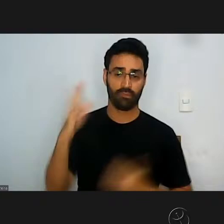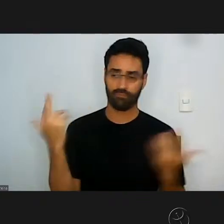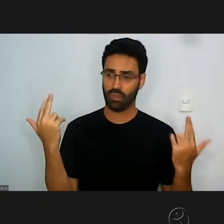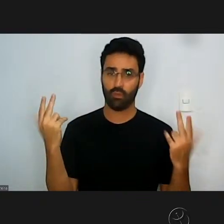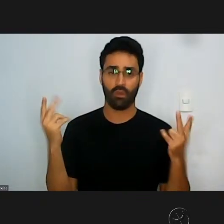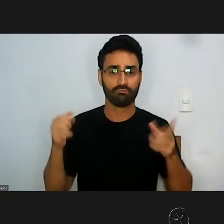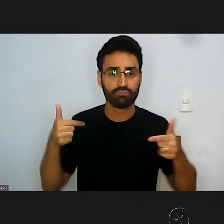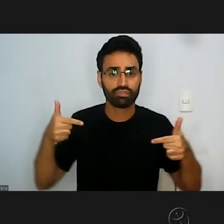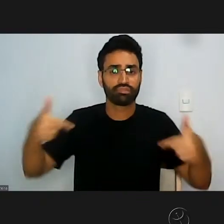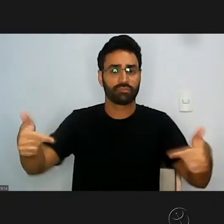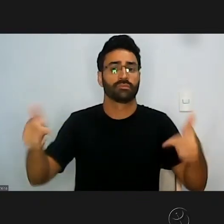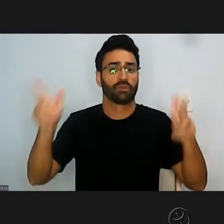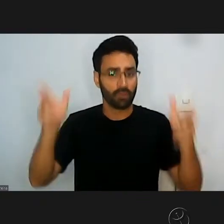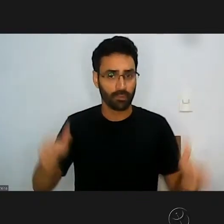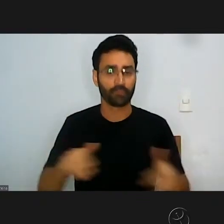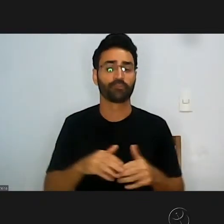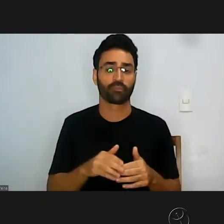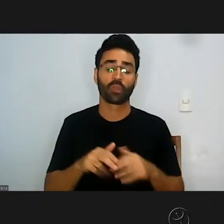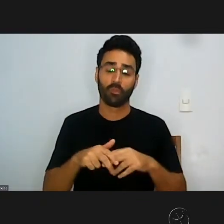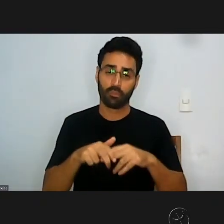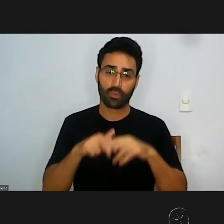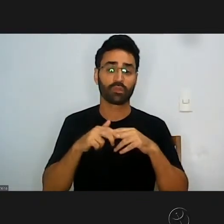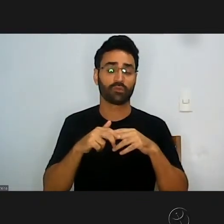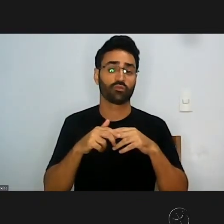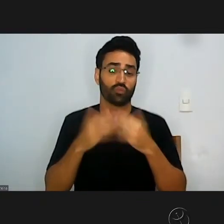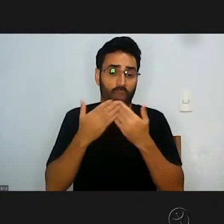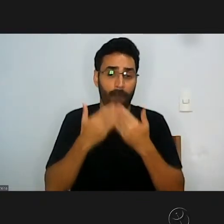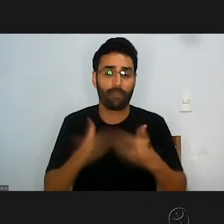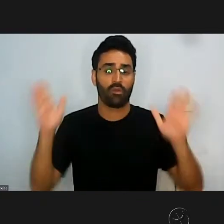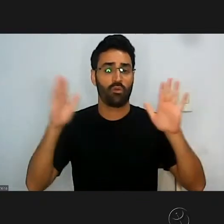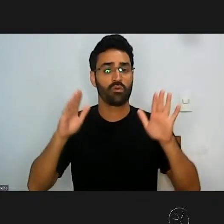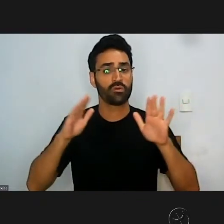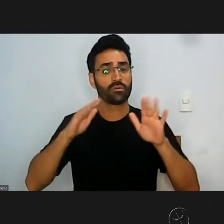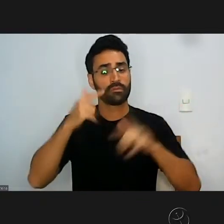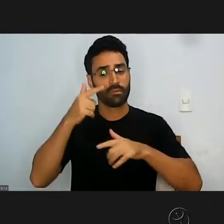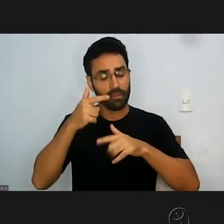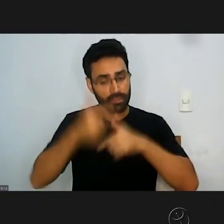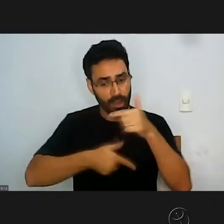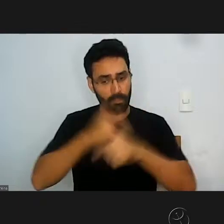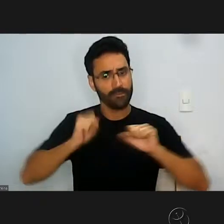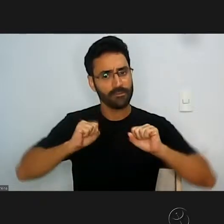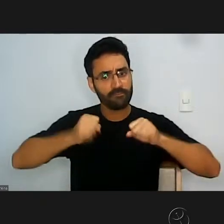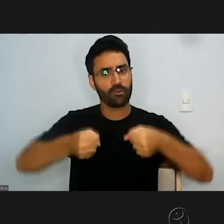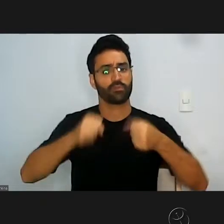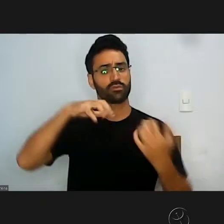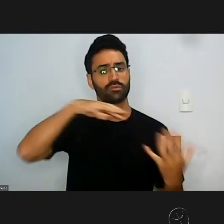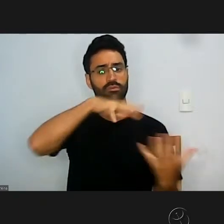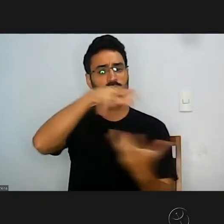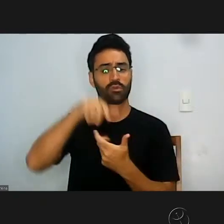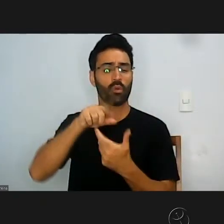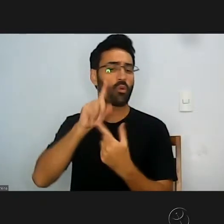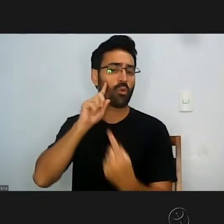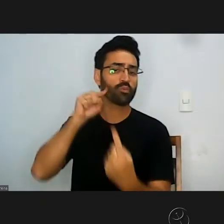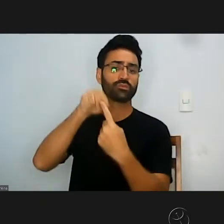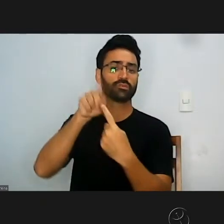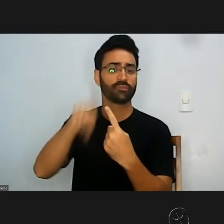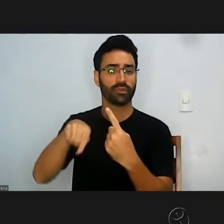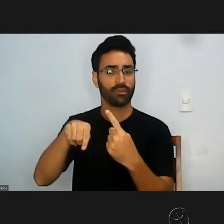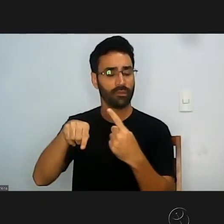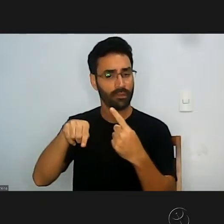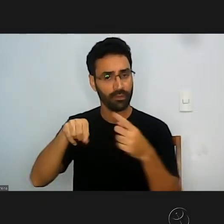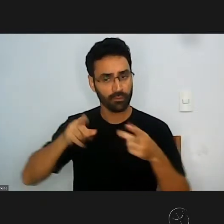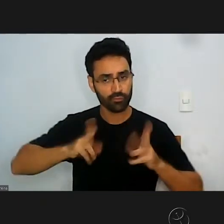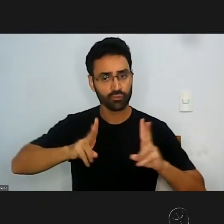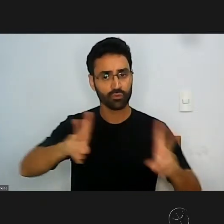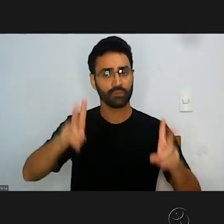que lançaram um esforço internacional com o objetivo de manter e melhorar o que é